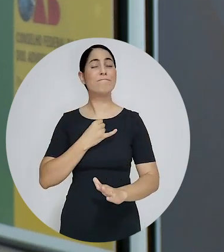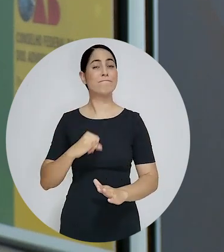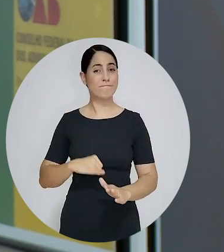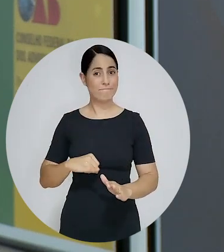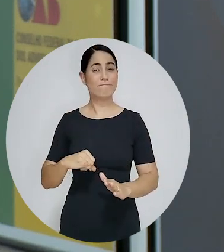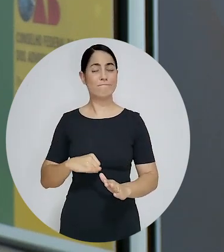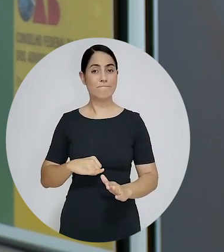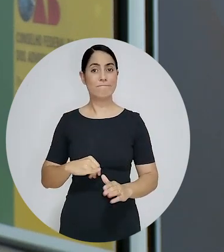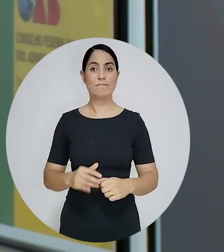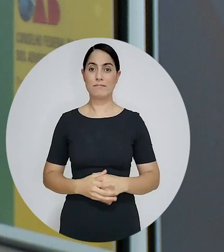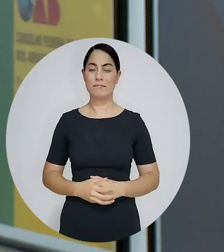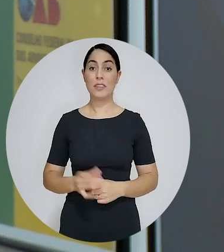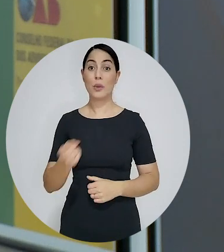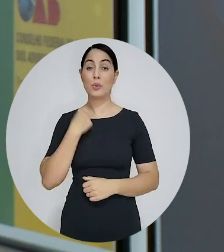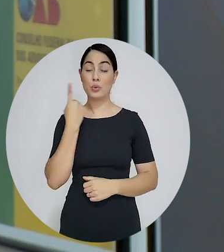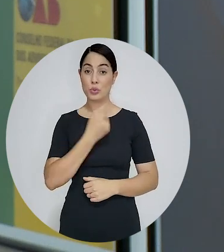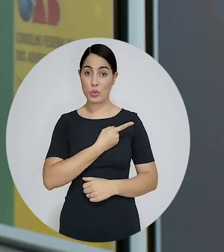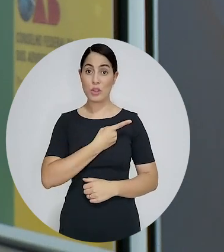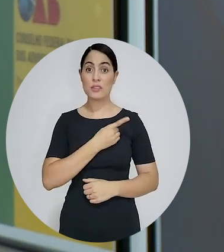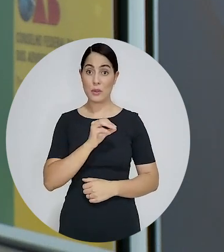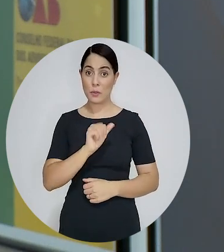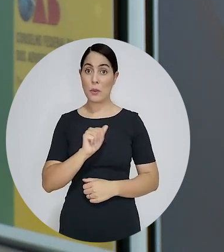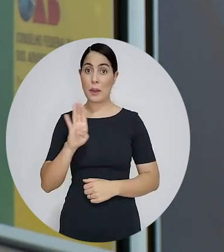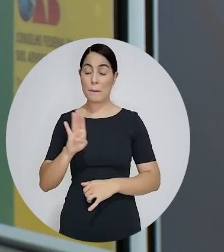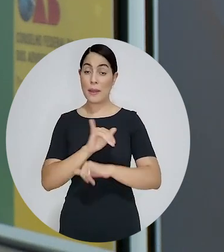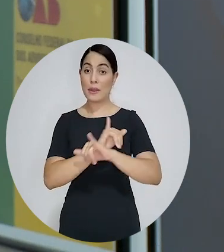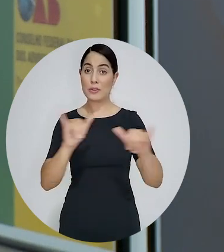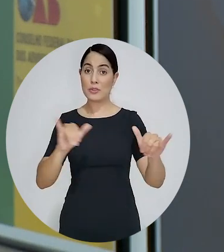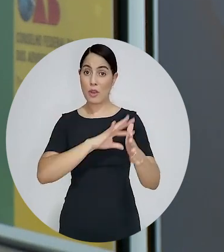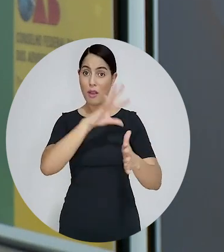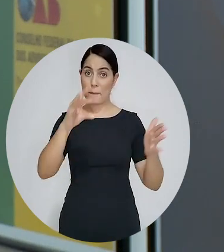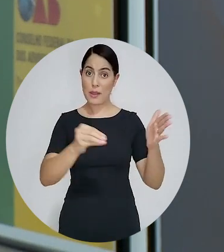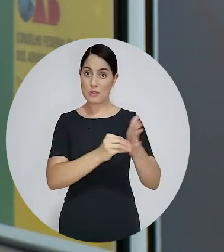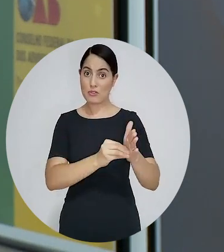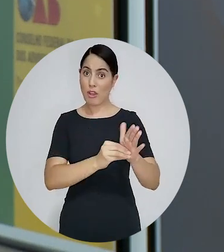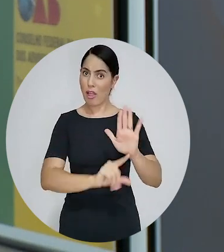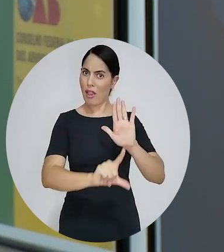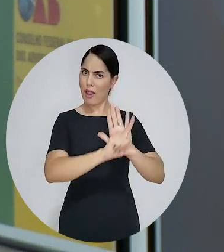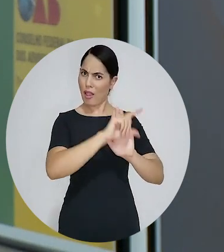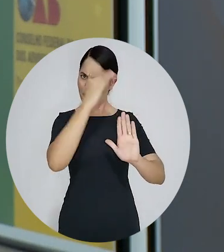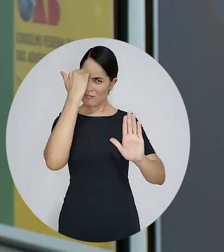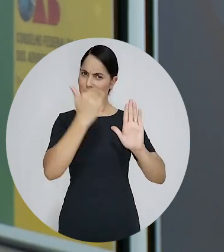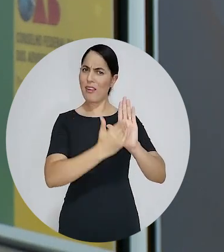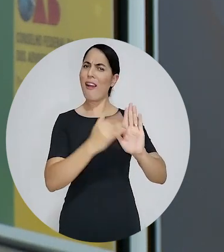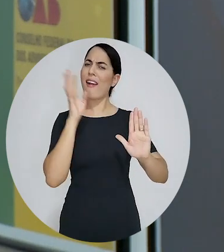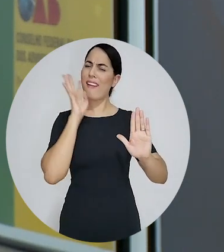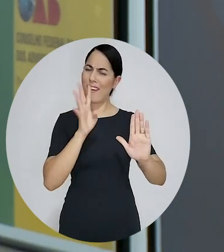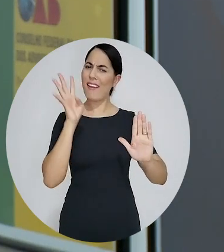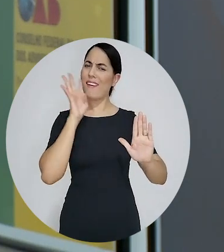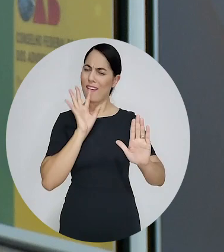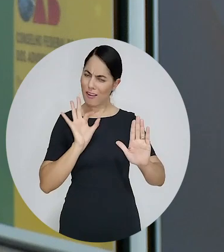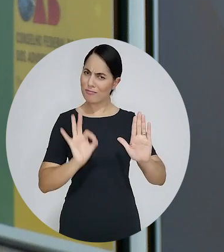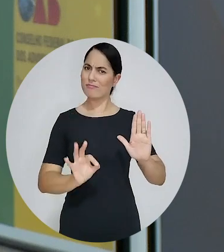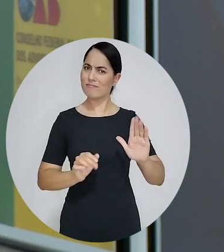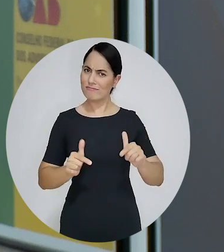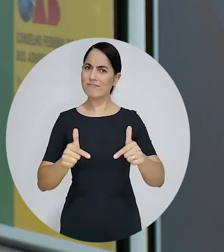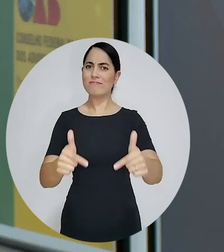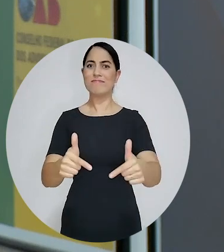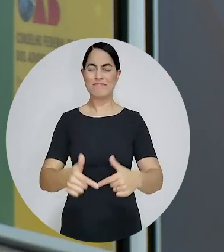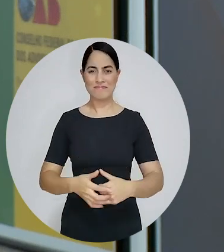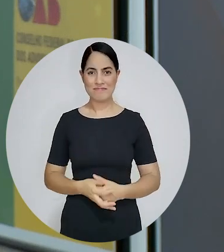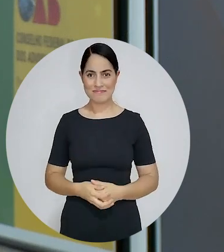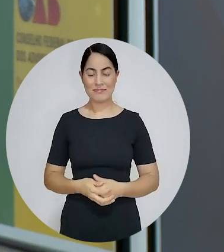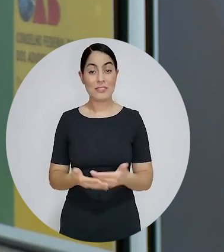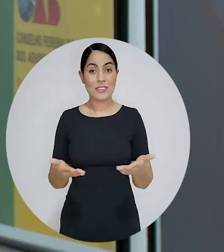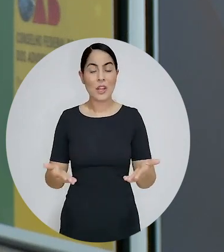A Ordem dos Advogados do Brasil, inclusive, aderiu ao movimento Seja Legal com a Amazônia, iniciativa que busca agregar